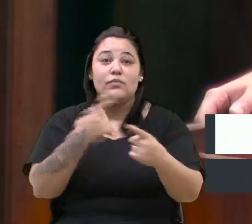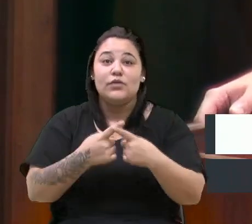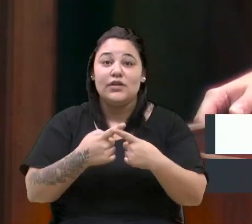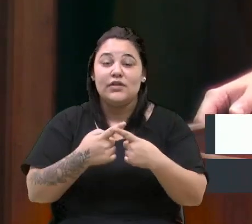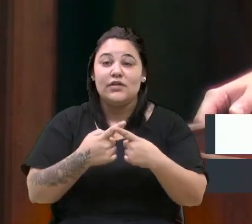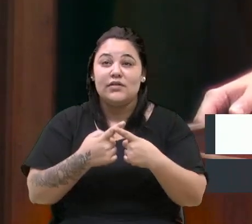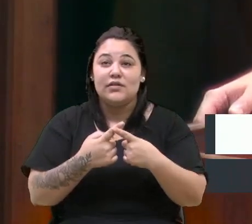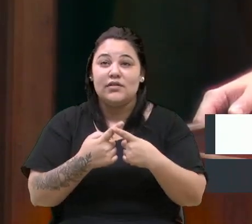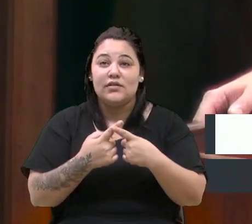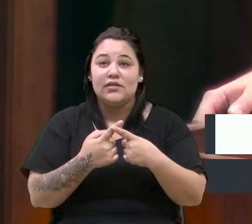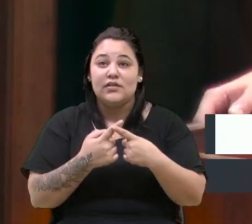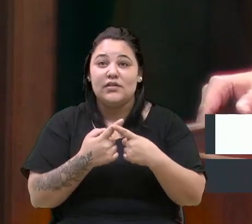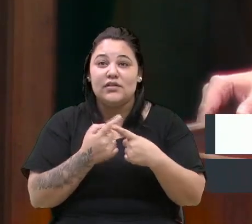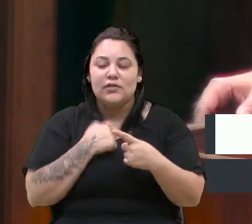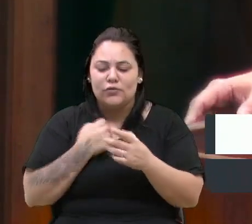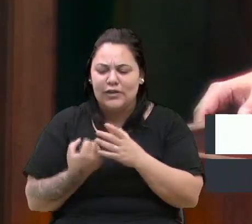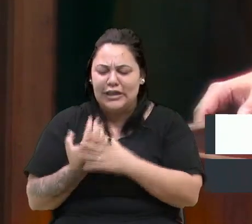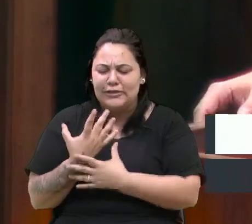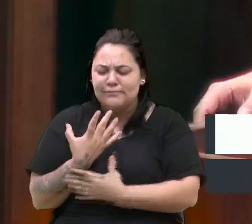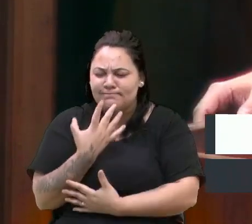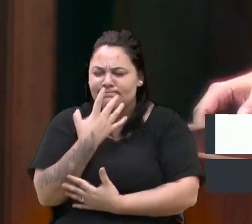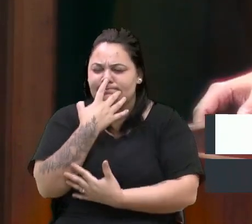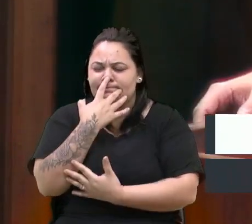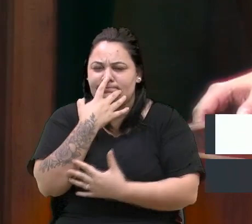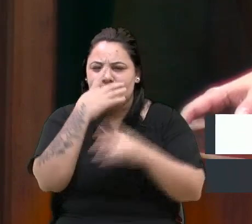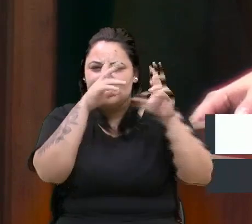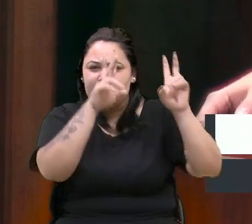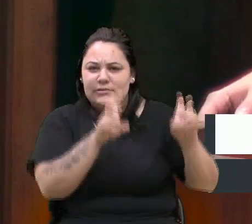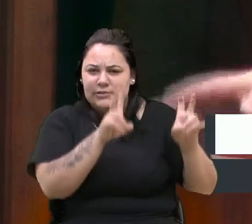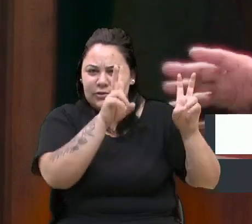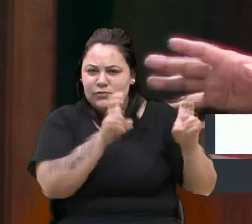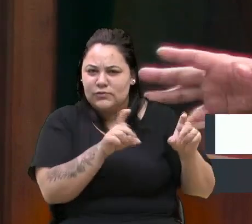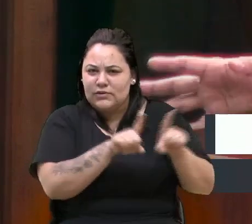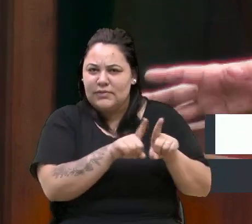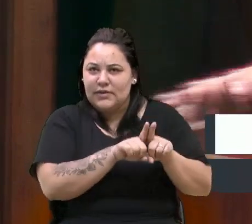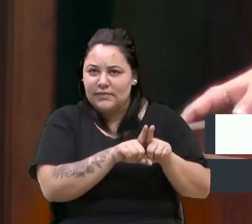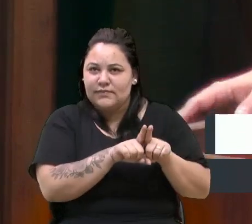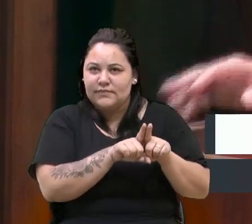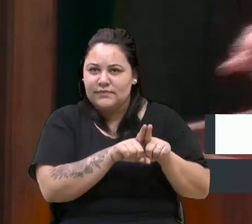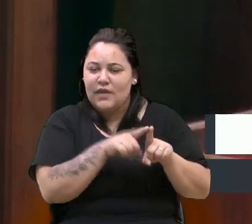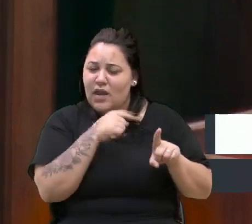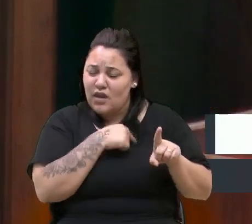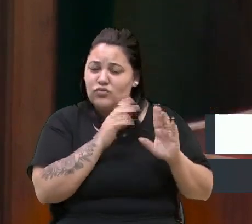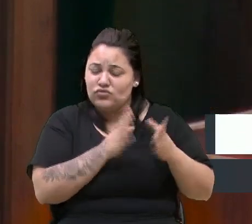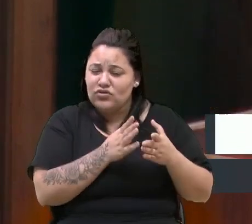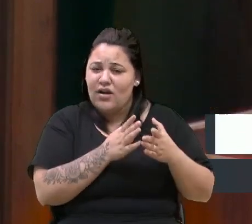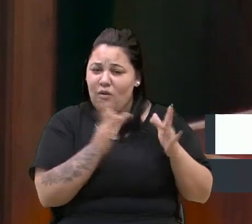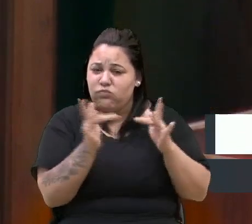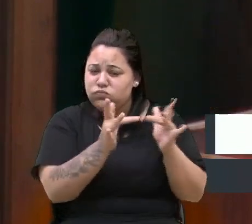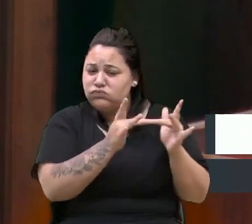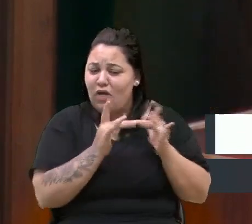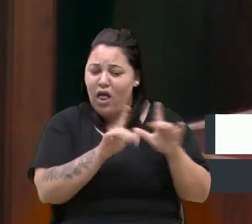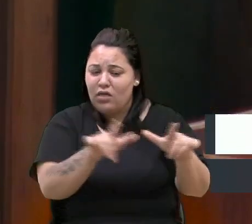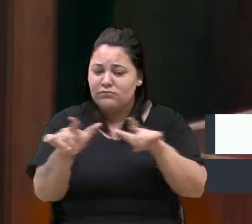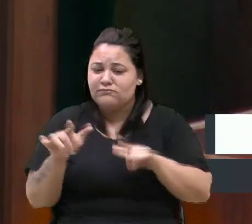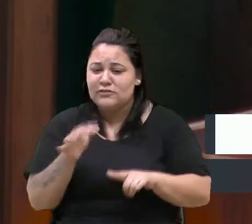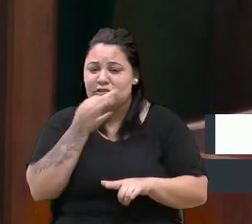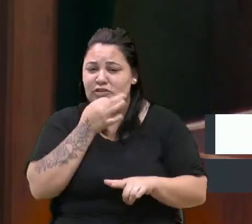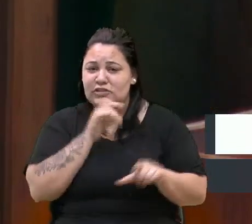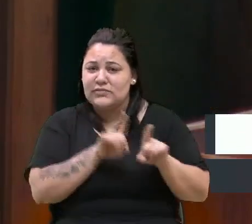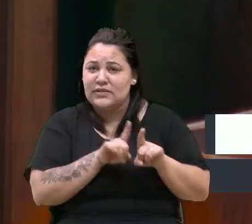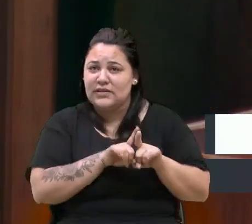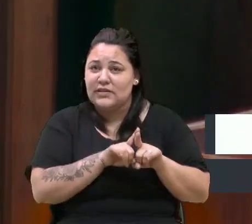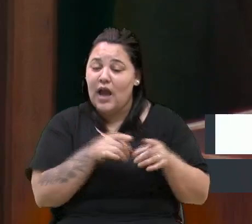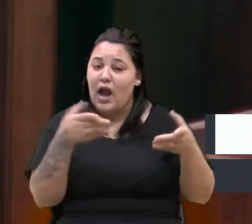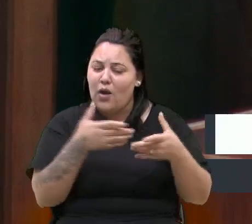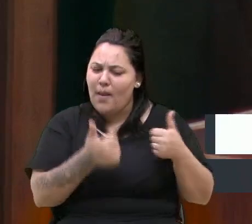me aproximado desse tema, tenho circulado em vários lugares da cidade. Nós estamos chegando em tempo de festa